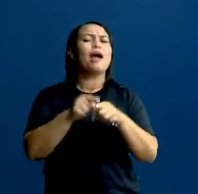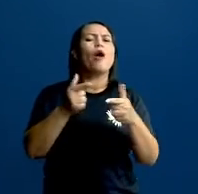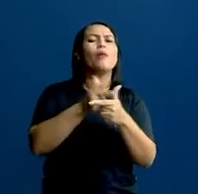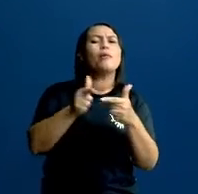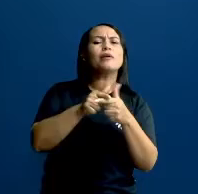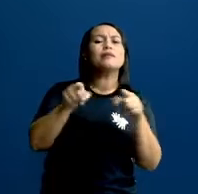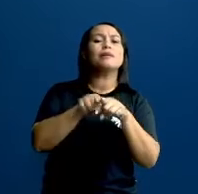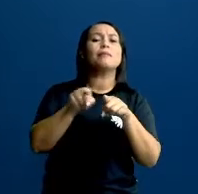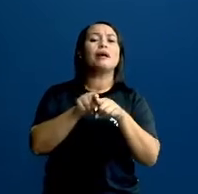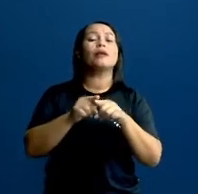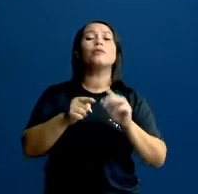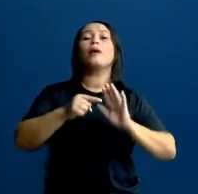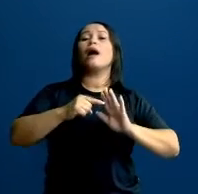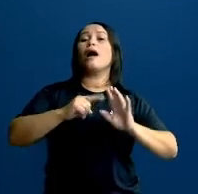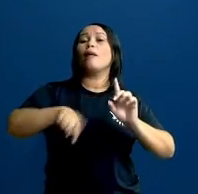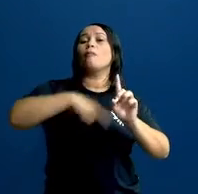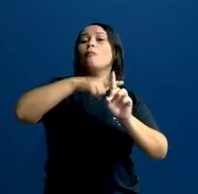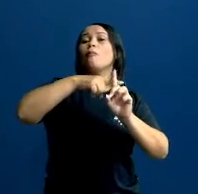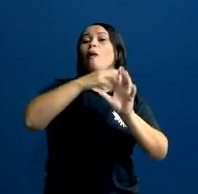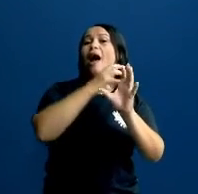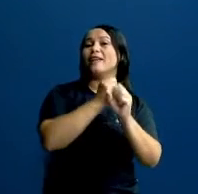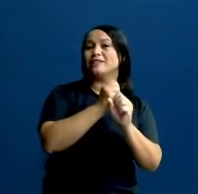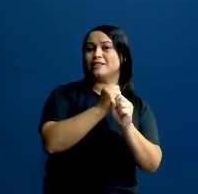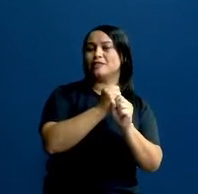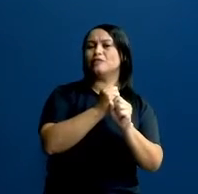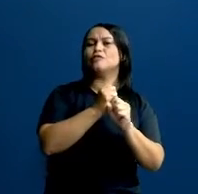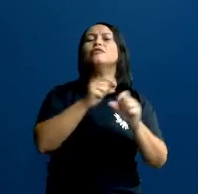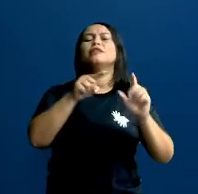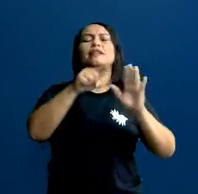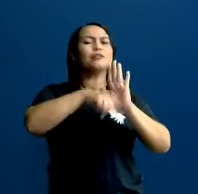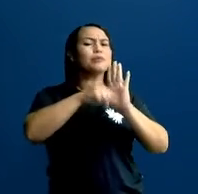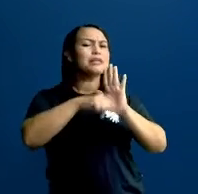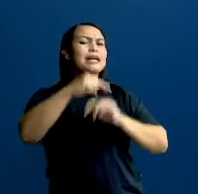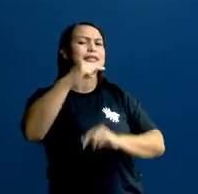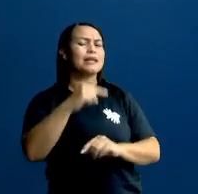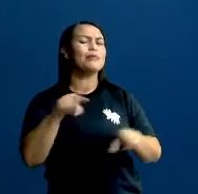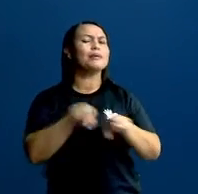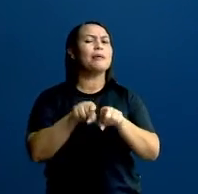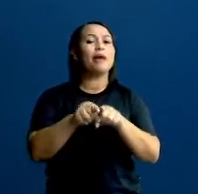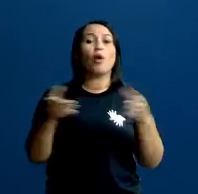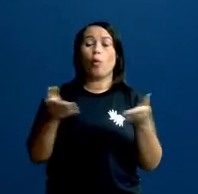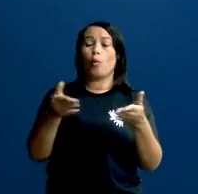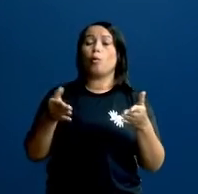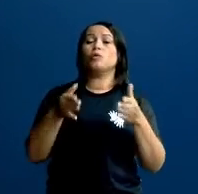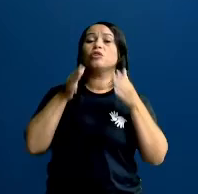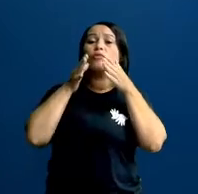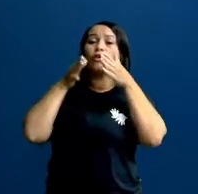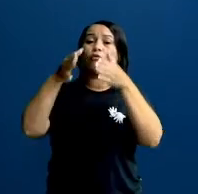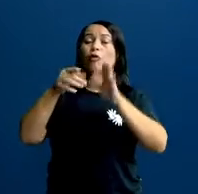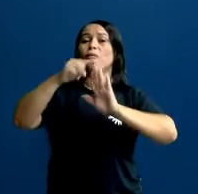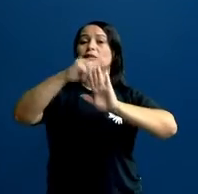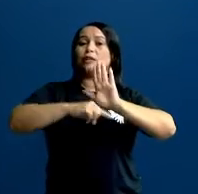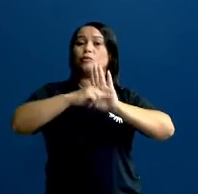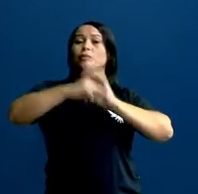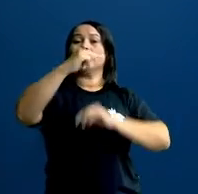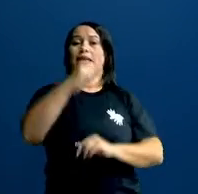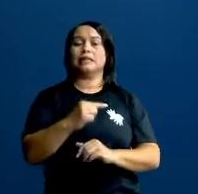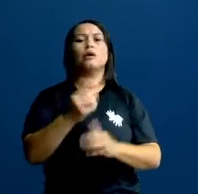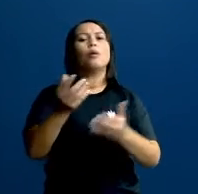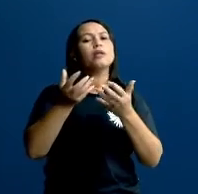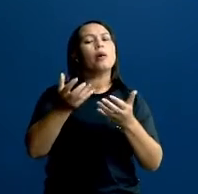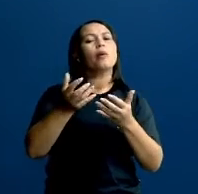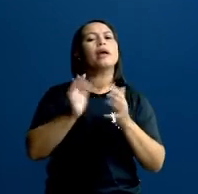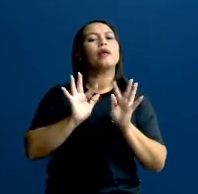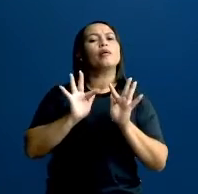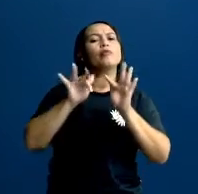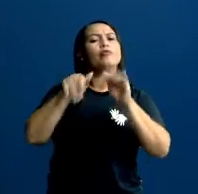problemas do campo aditivo e dentro da adição e subtração, mas hoje eu vou me deter mais à subtração, tá? Então eu quero que